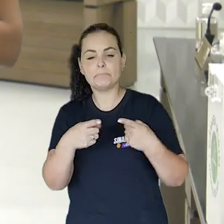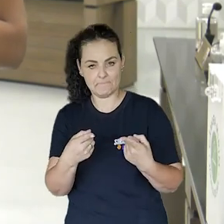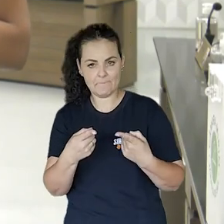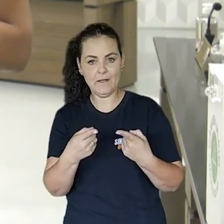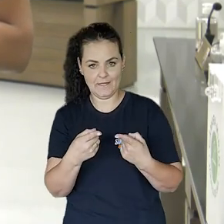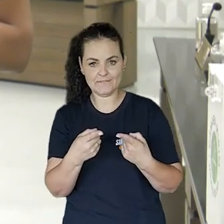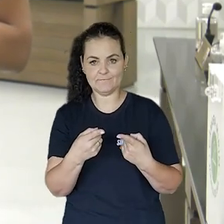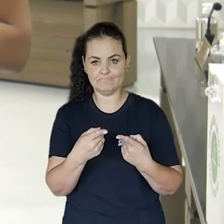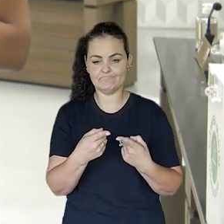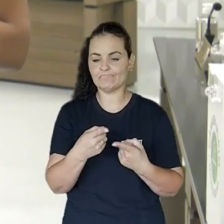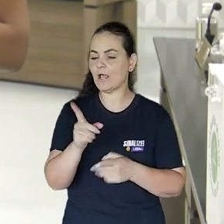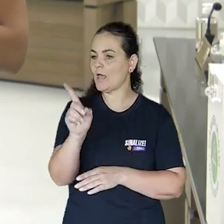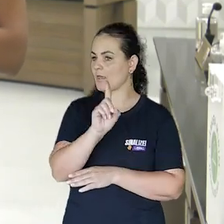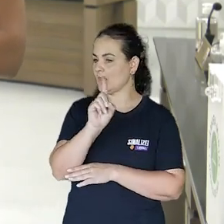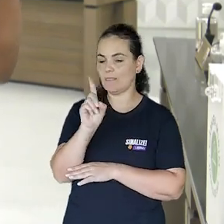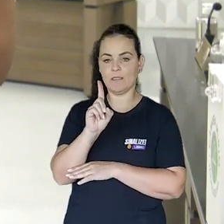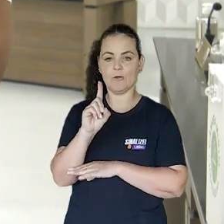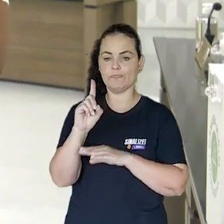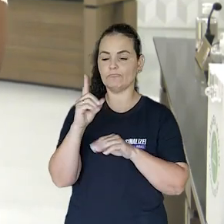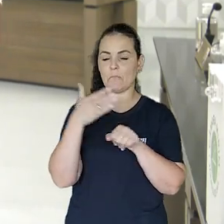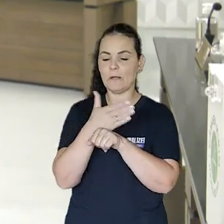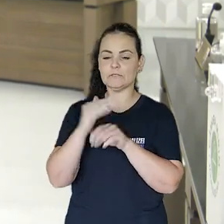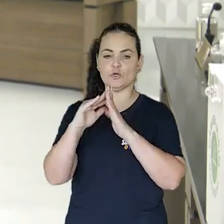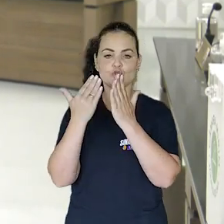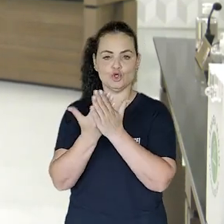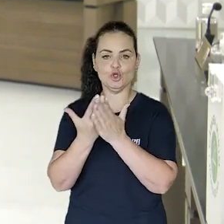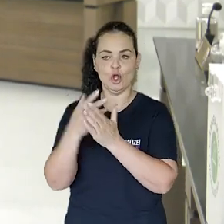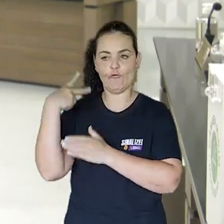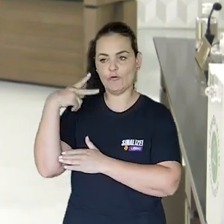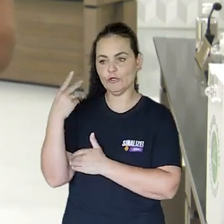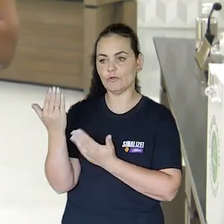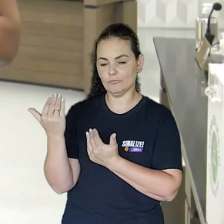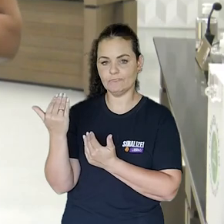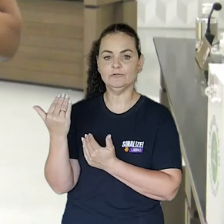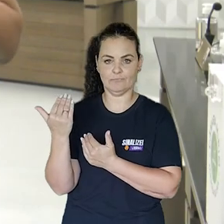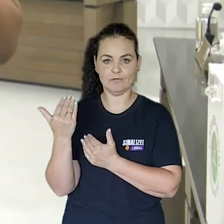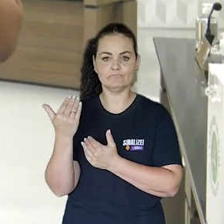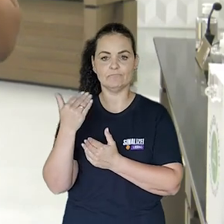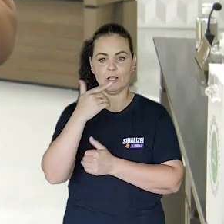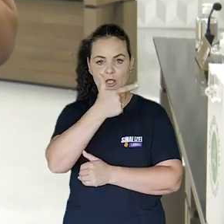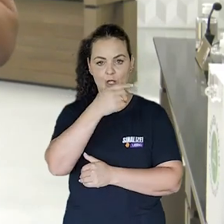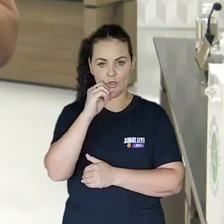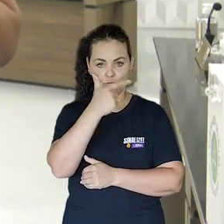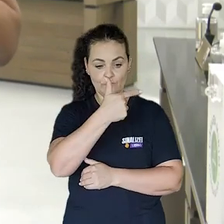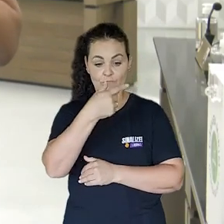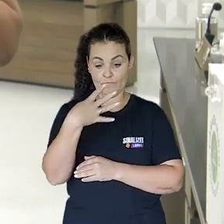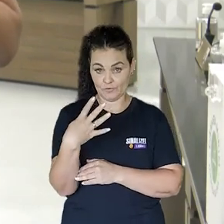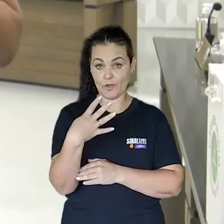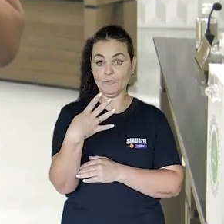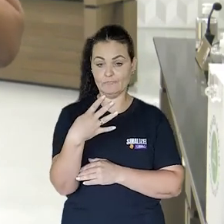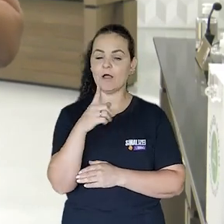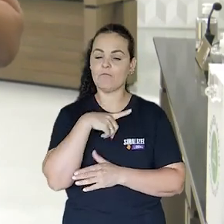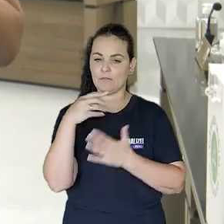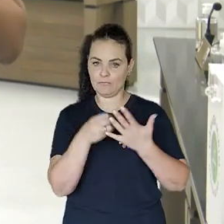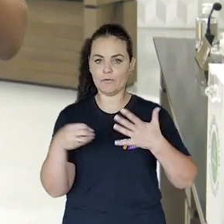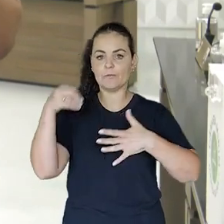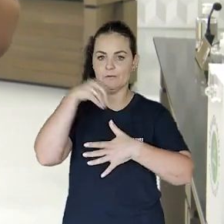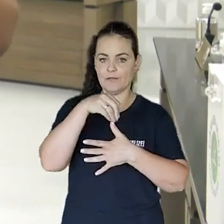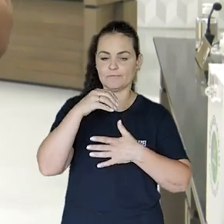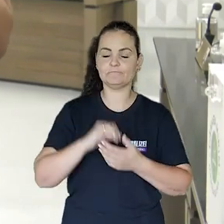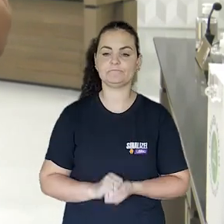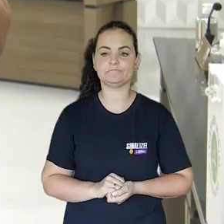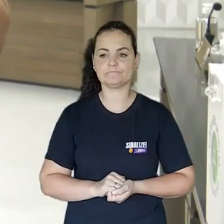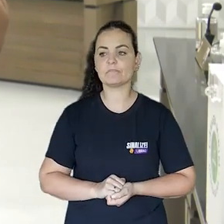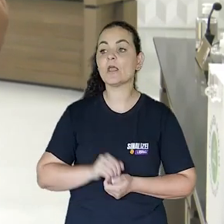ano de 2024. Vamos saber quais são? Vamos, mas antes disso, vamos pedir para a nossa equipe, né, de